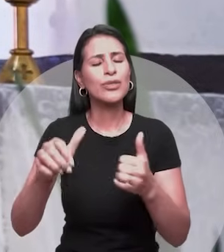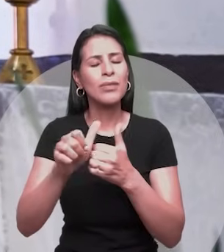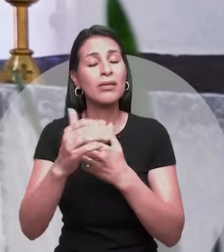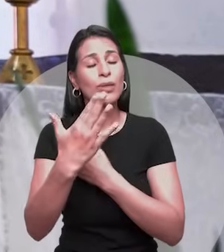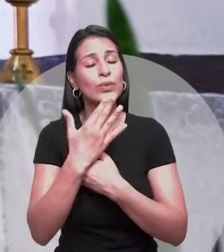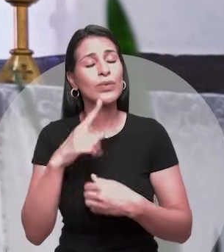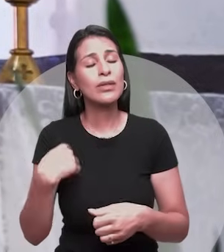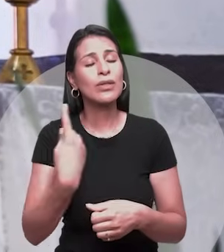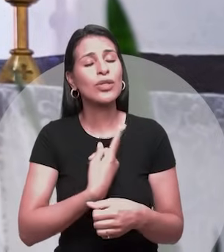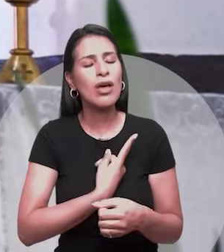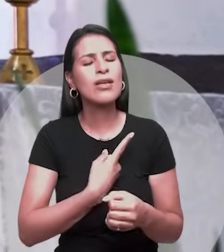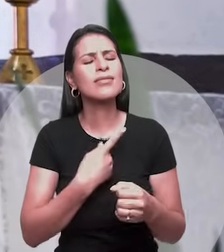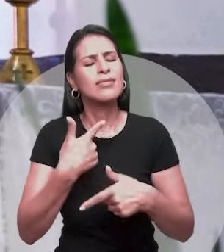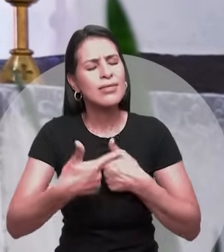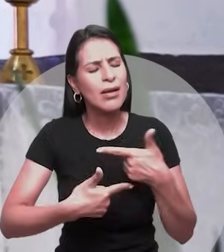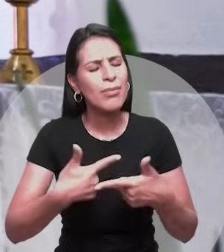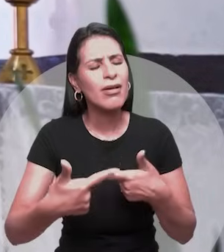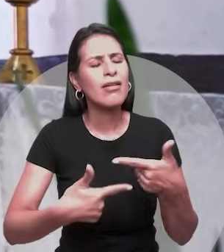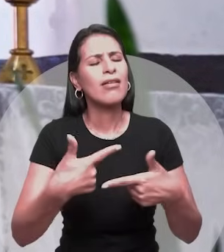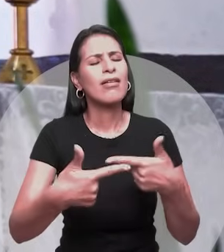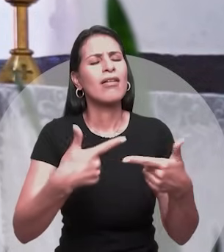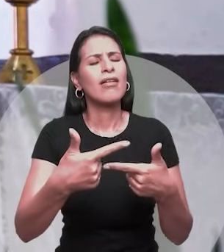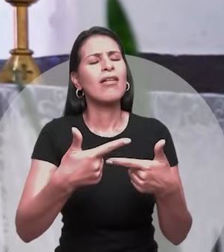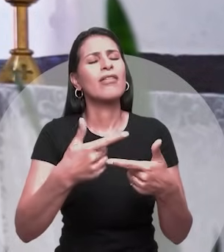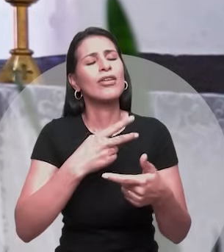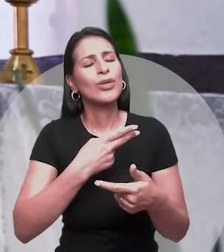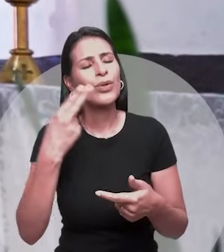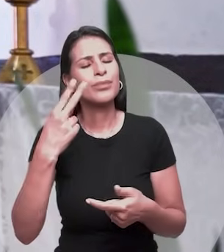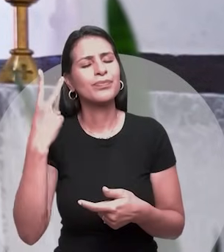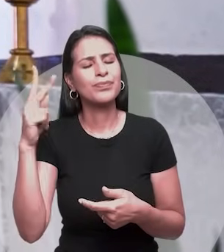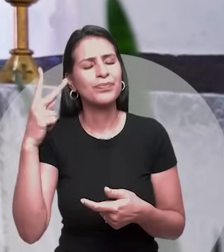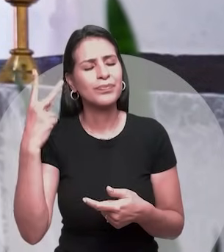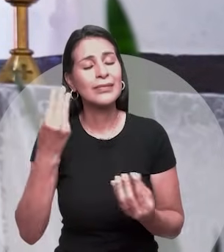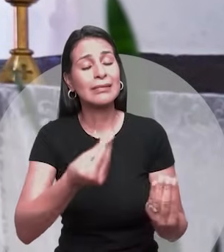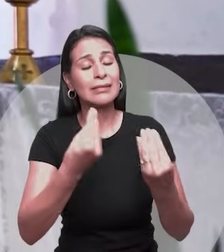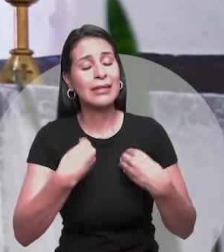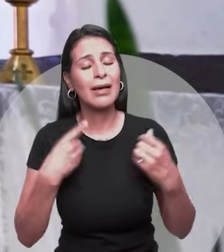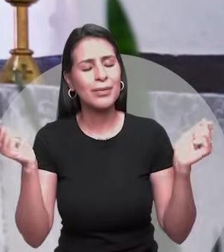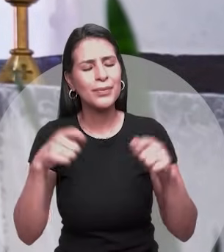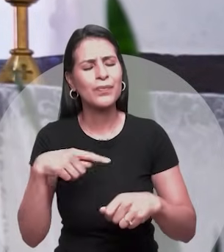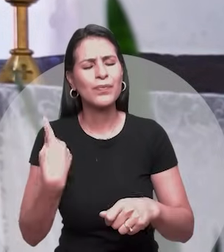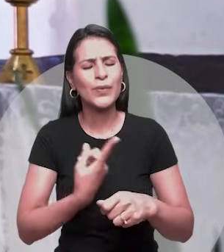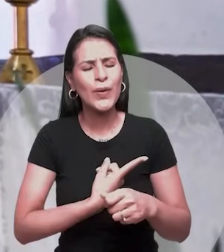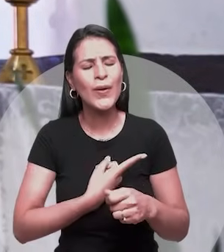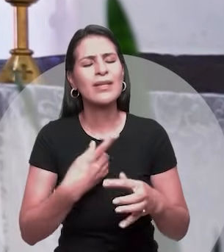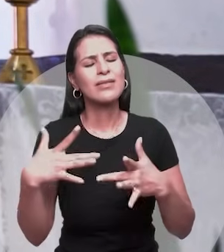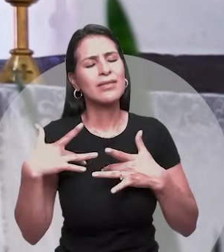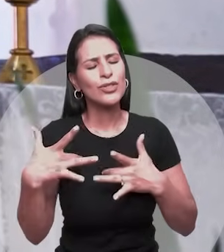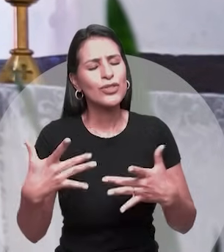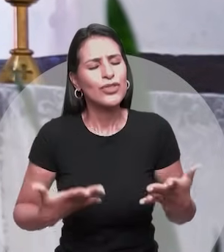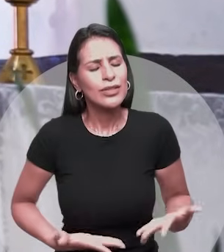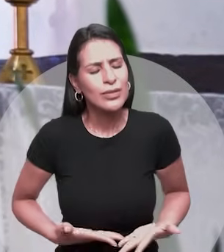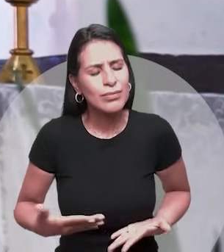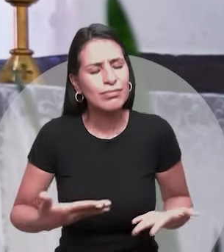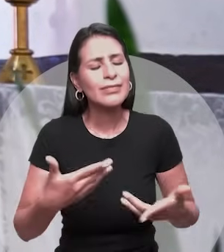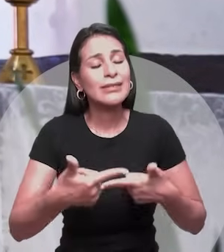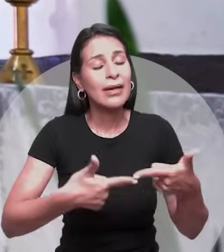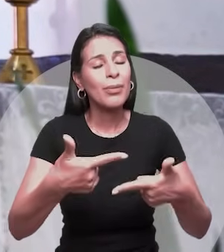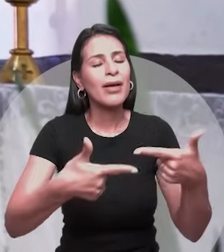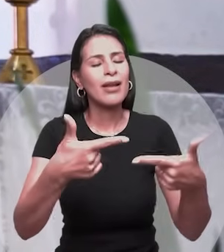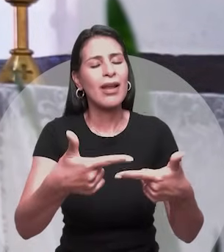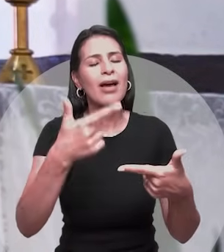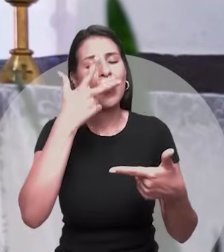Fortaleça a Tua igreja e capacita cada um de nós a desempenhar com alegria e disposição a missão para a qual o Senhor nos